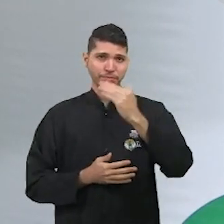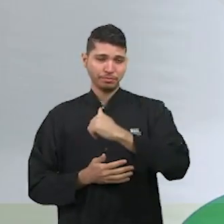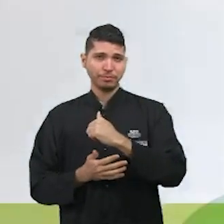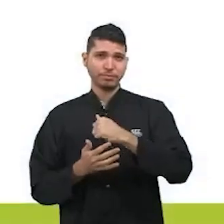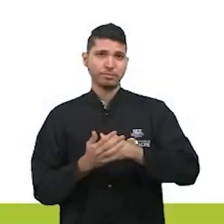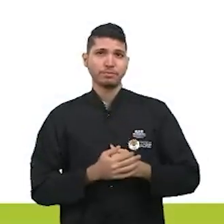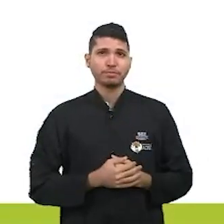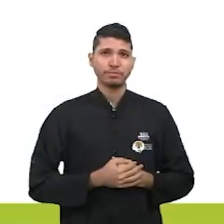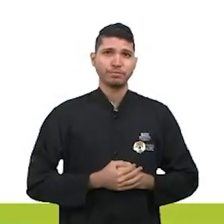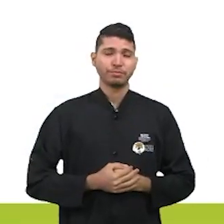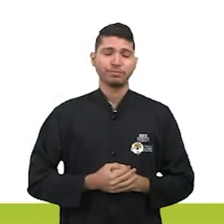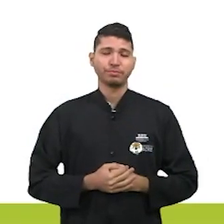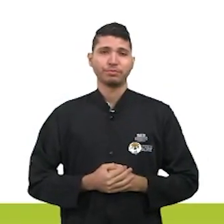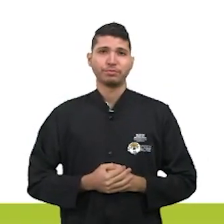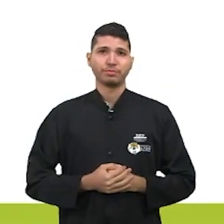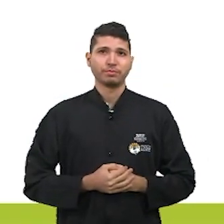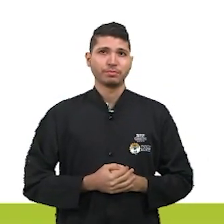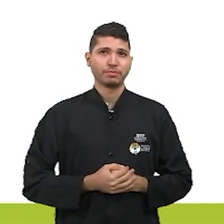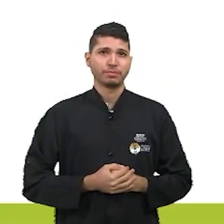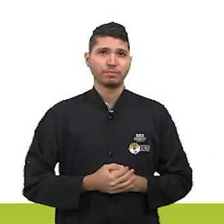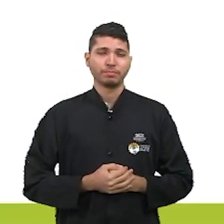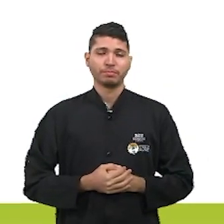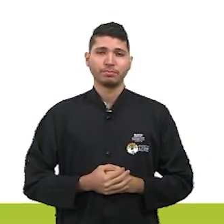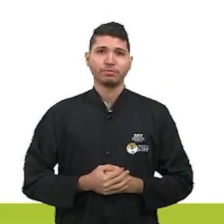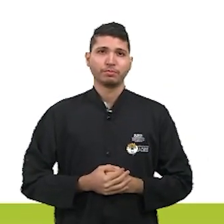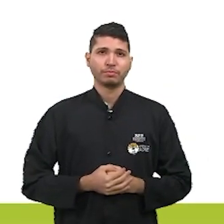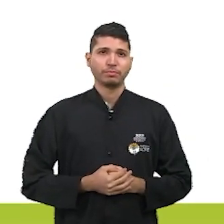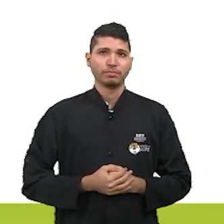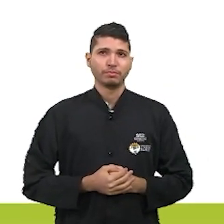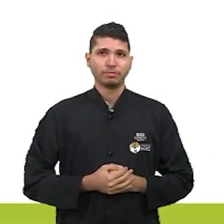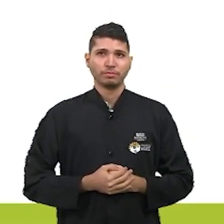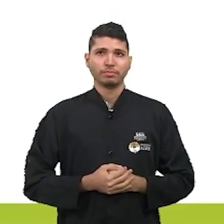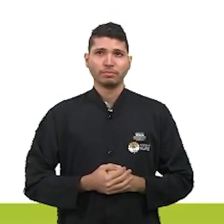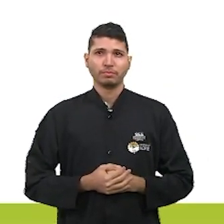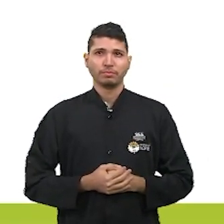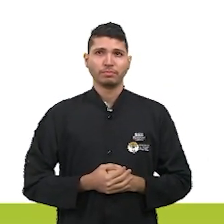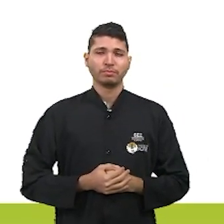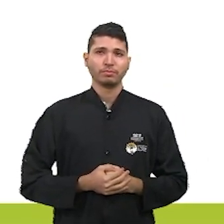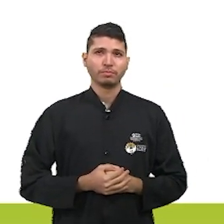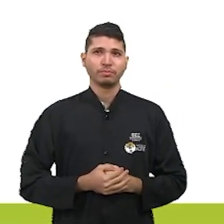Aqui eu quero propor um problema para vocês primeiro.